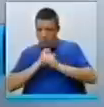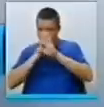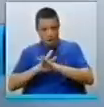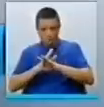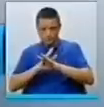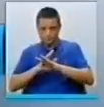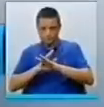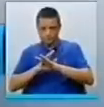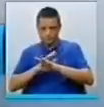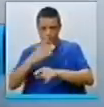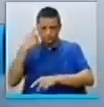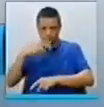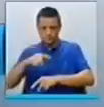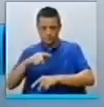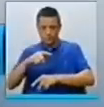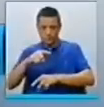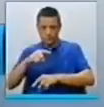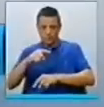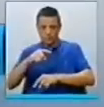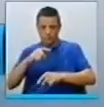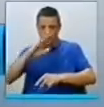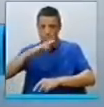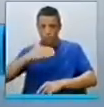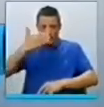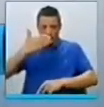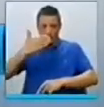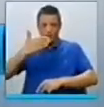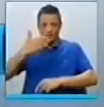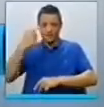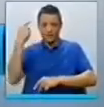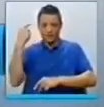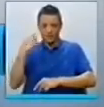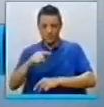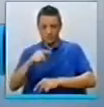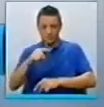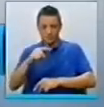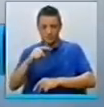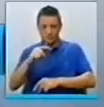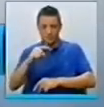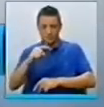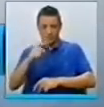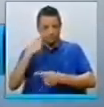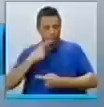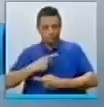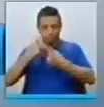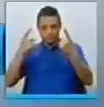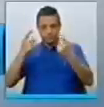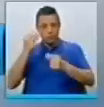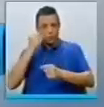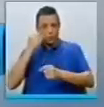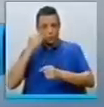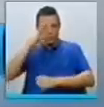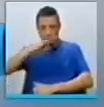tenha dúvida que isso é algo que prioritariamente eh nos é reconhecido como tarefa